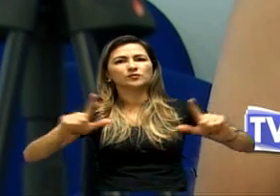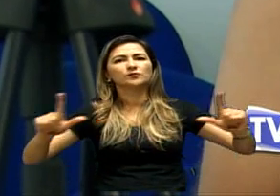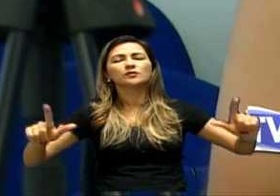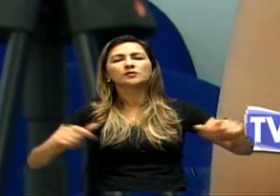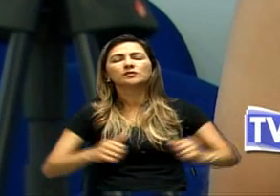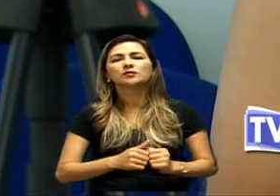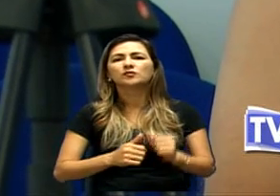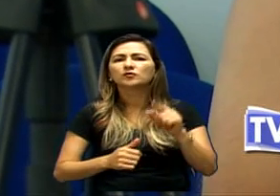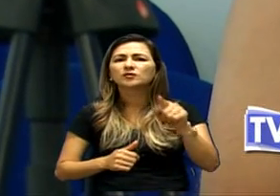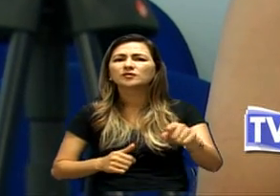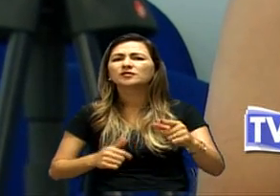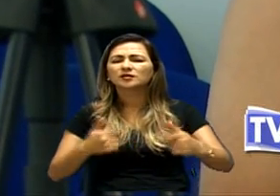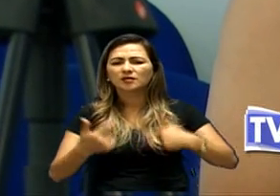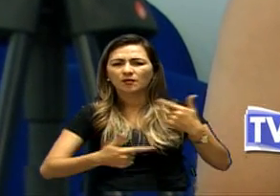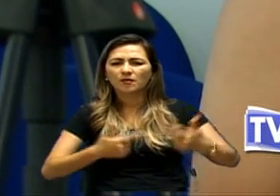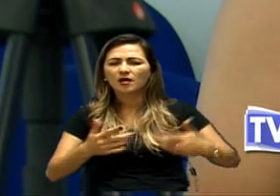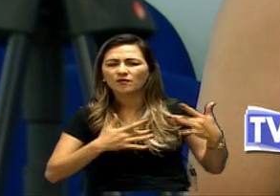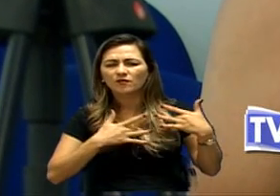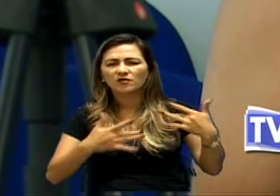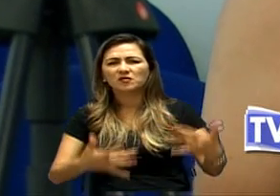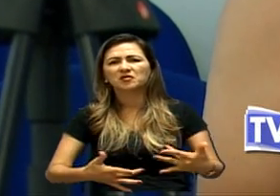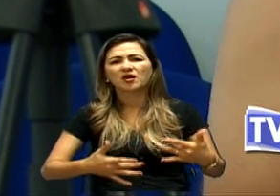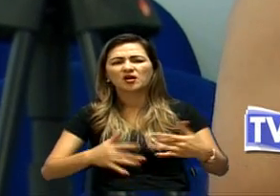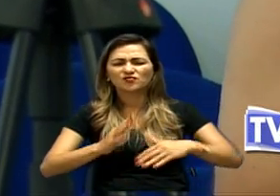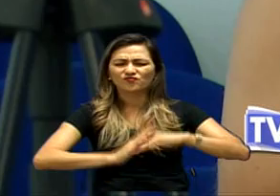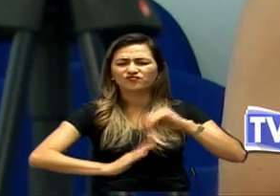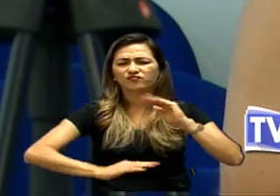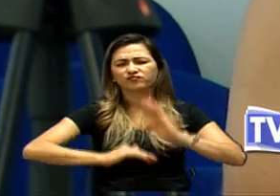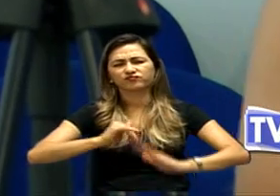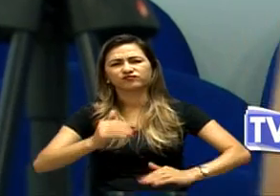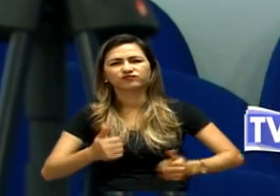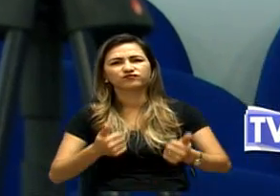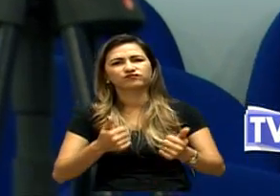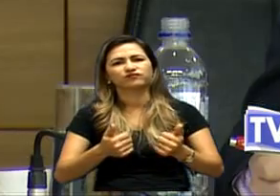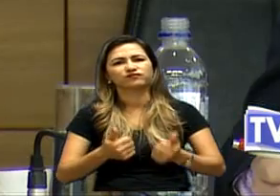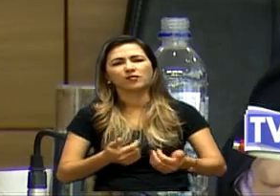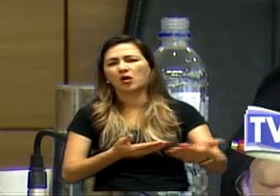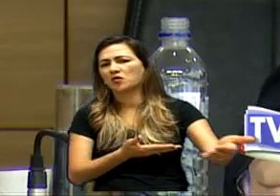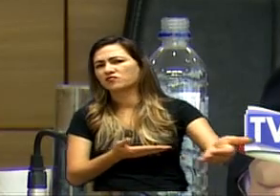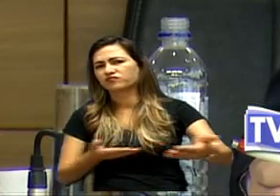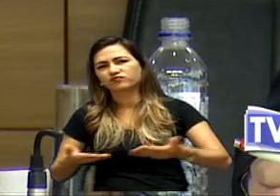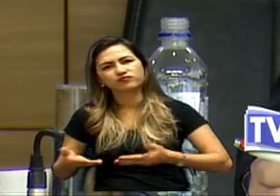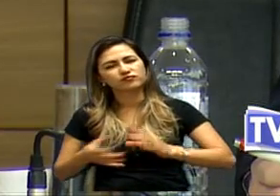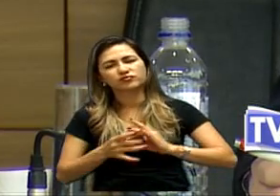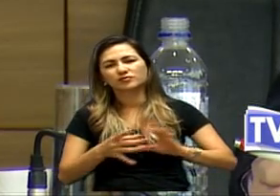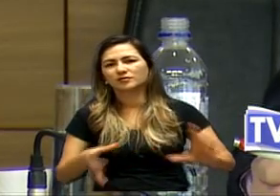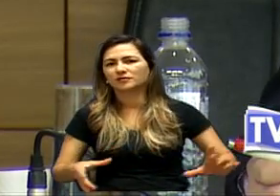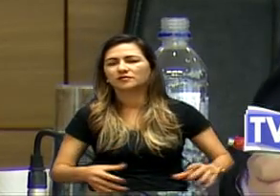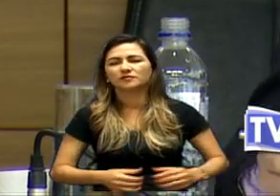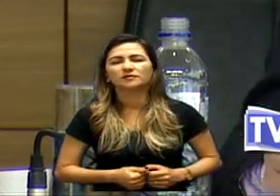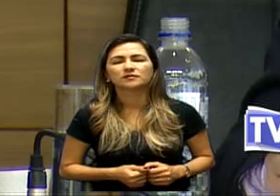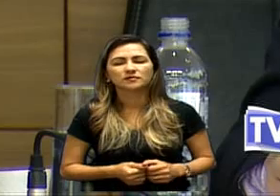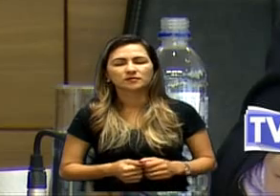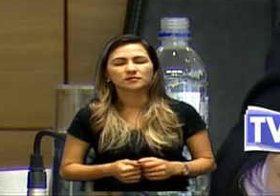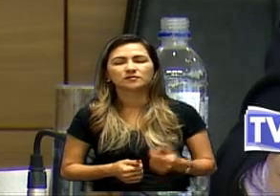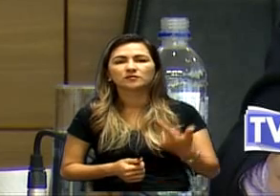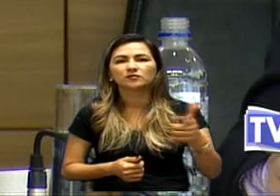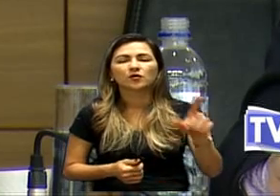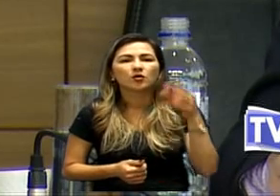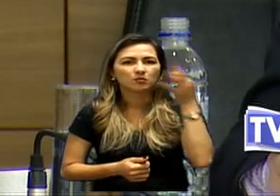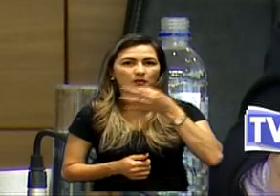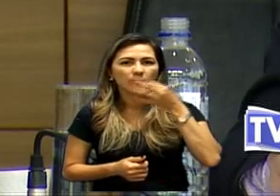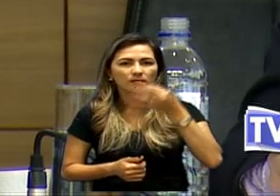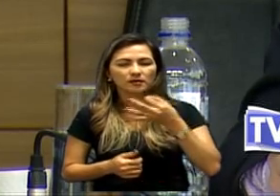com as próprias mãos, voluntariamente. Seja bem-vindo, viu, Tiago? Querido por todos aqui. Mais algum vereador ou vereadora tem verbal? Então, vamos